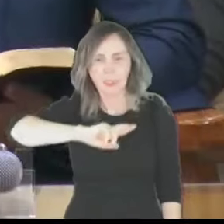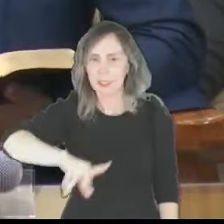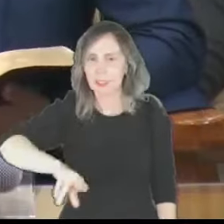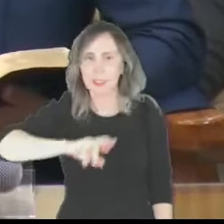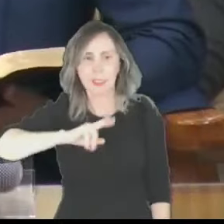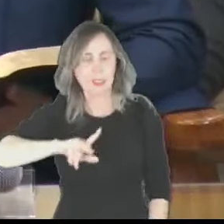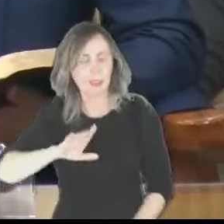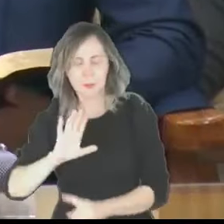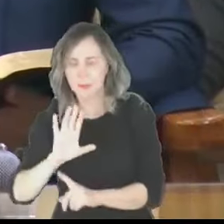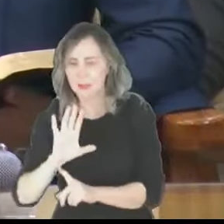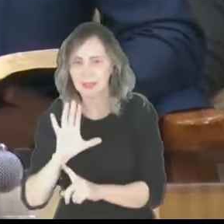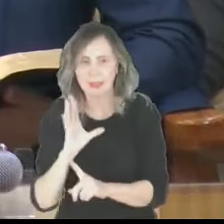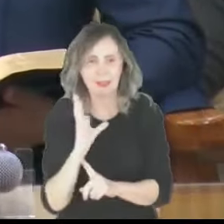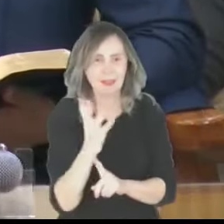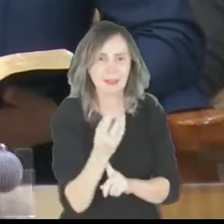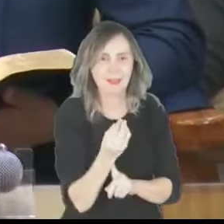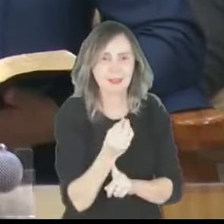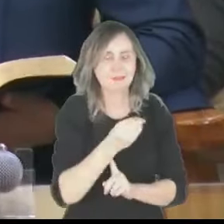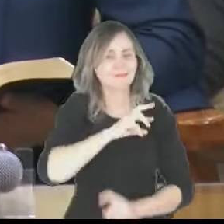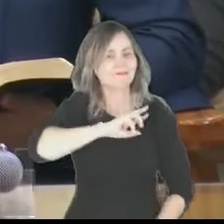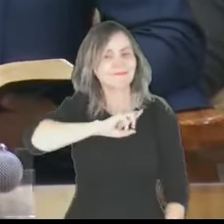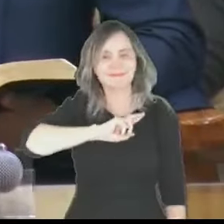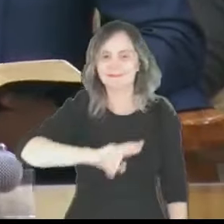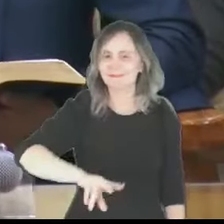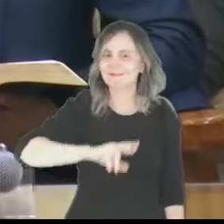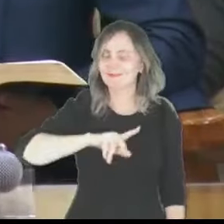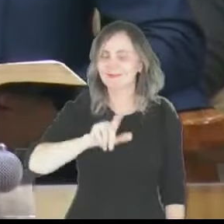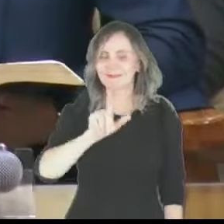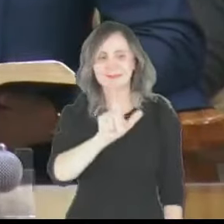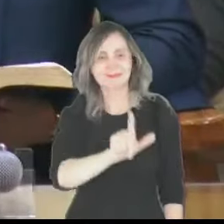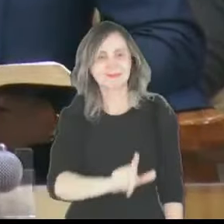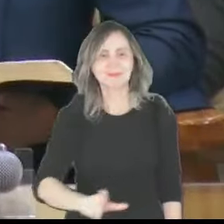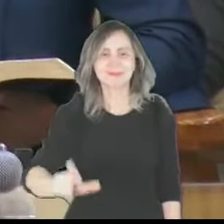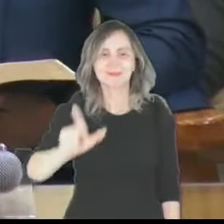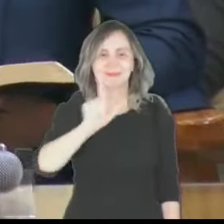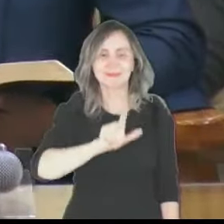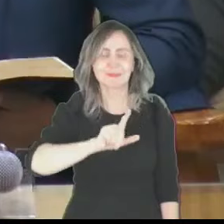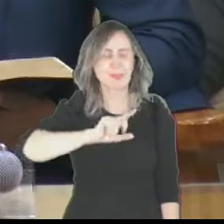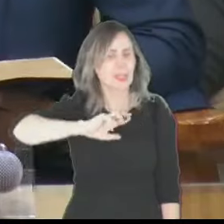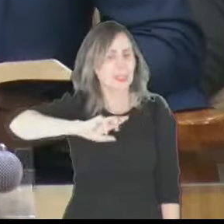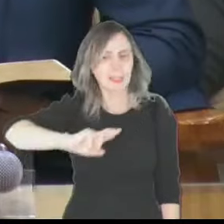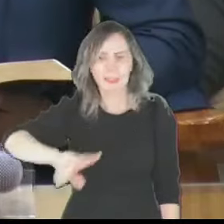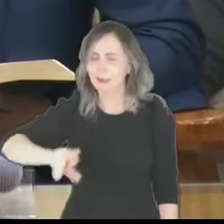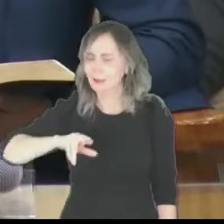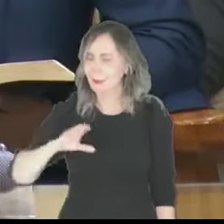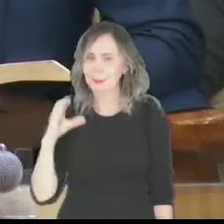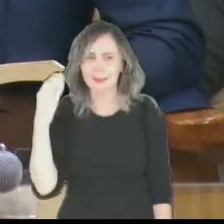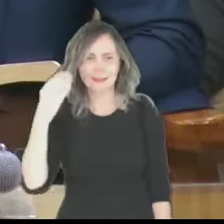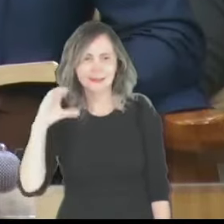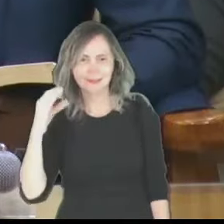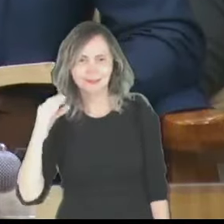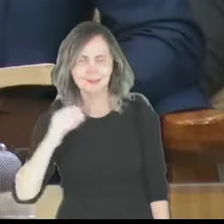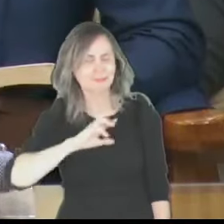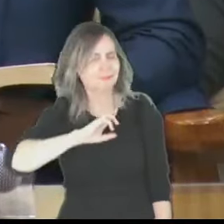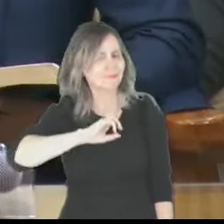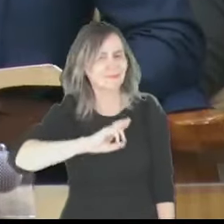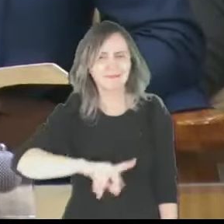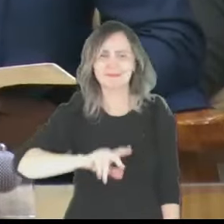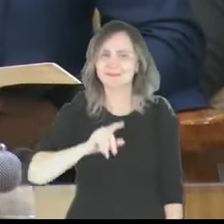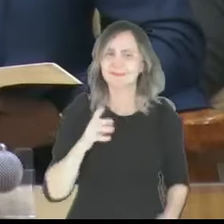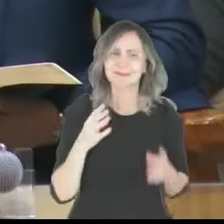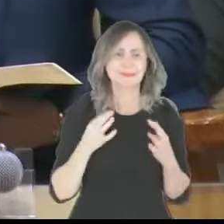nosso modelo não está na literatura. O nosso modelo não está na ciência e nem na tecnologia. O